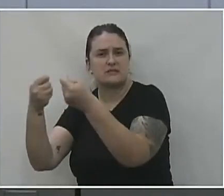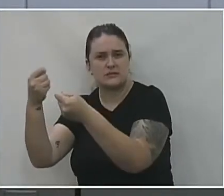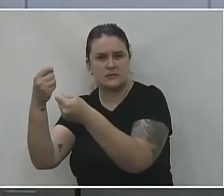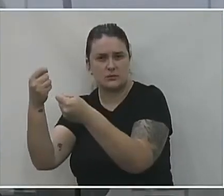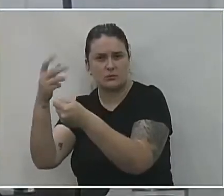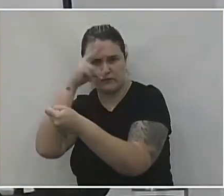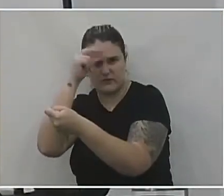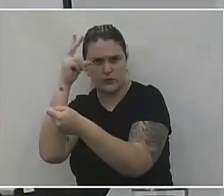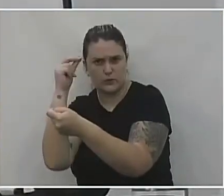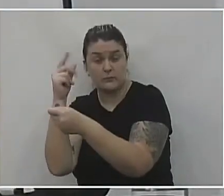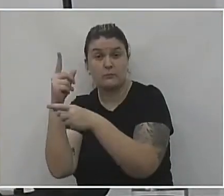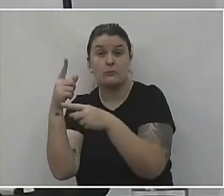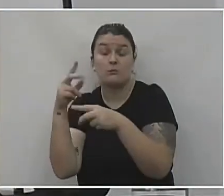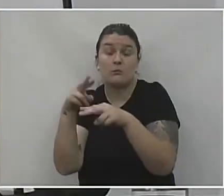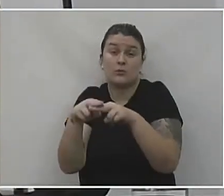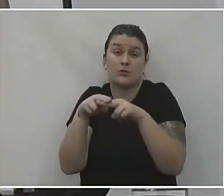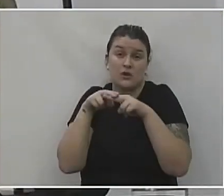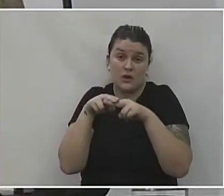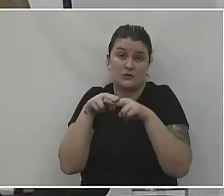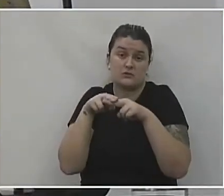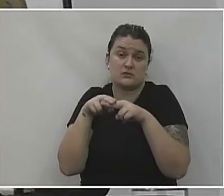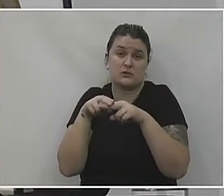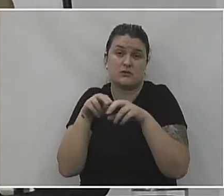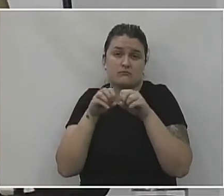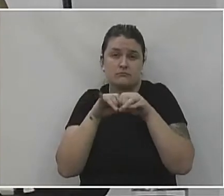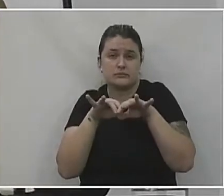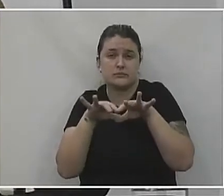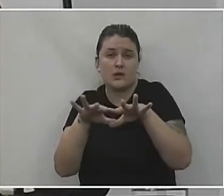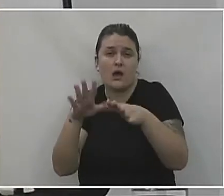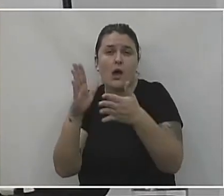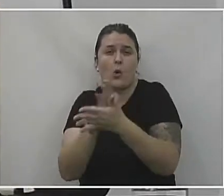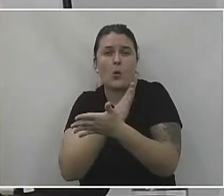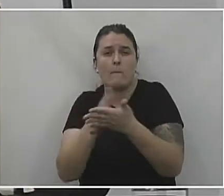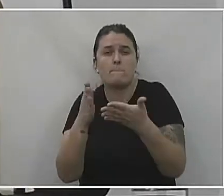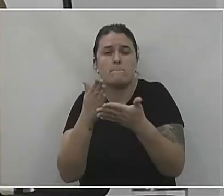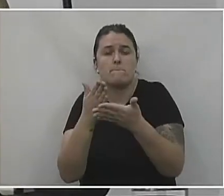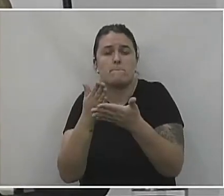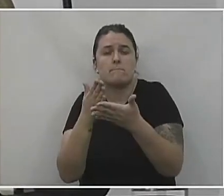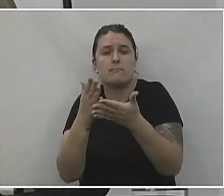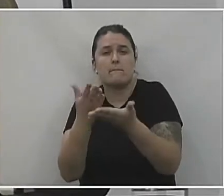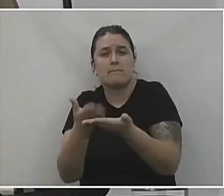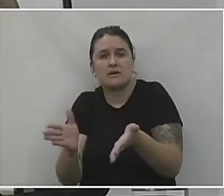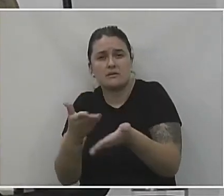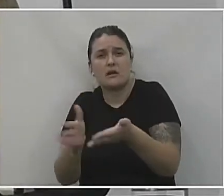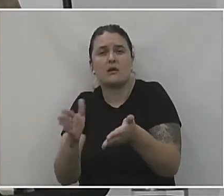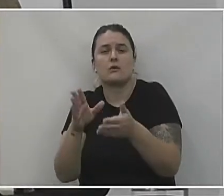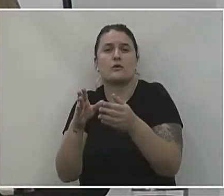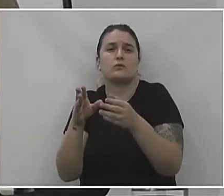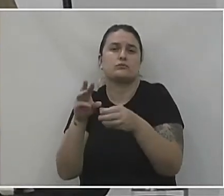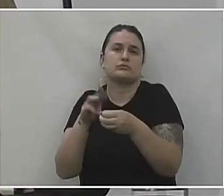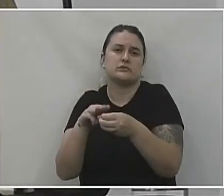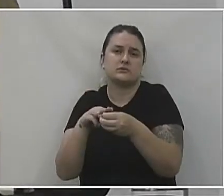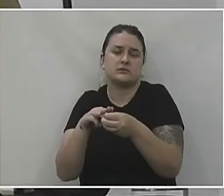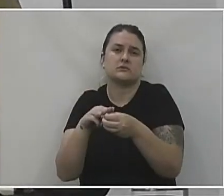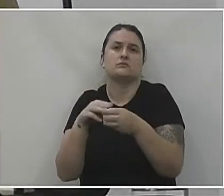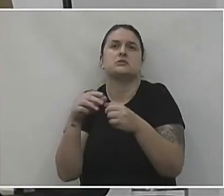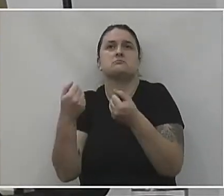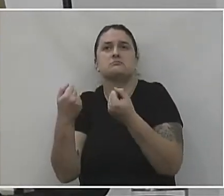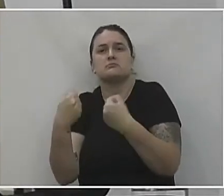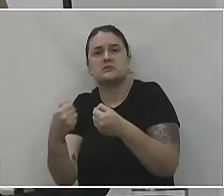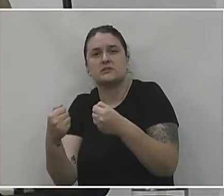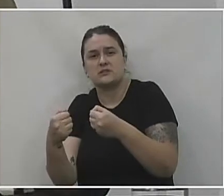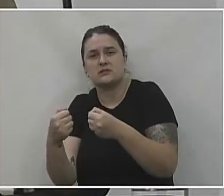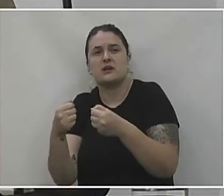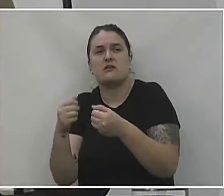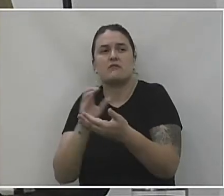em função da pandemia, houve-se algumas perdas de arrecadação no município, houve-se necessidade